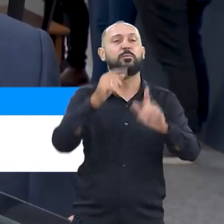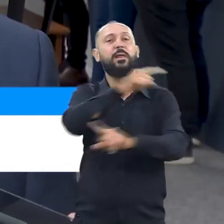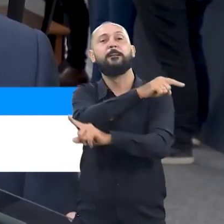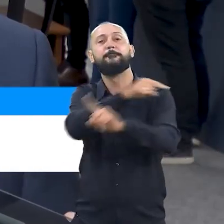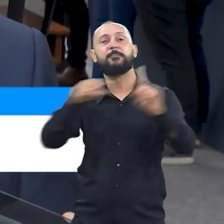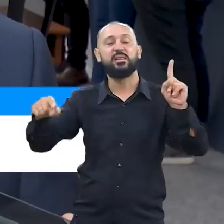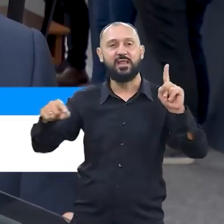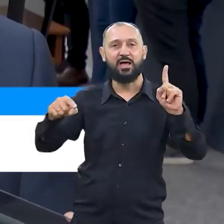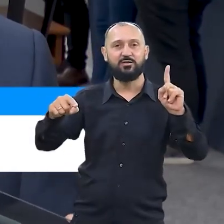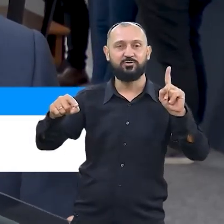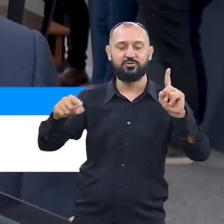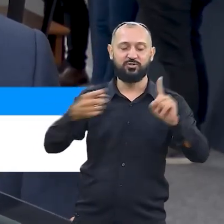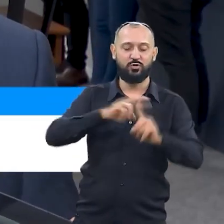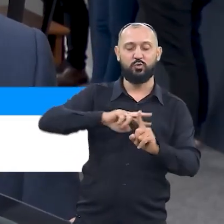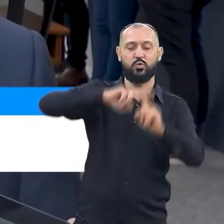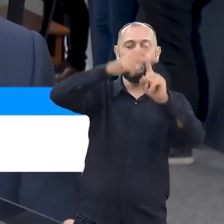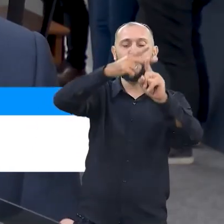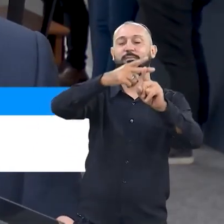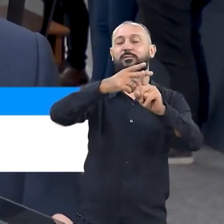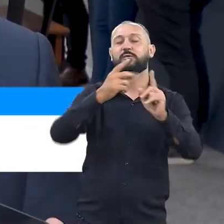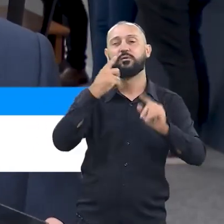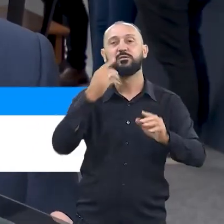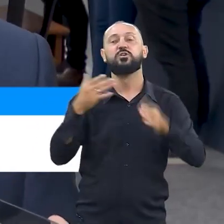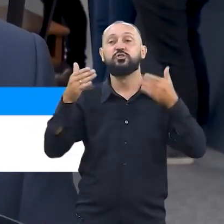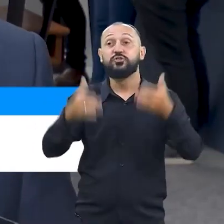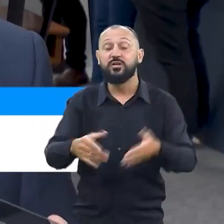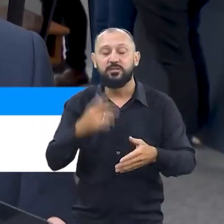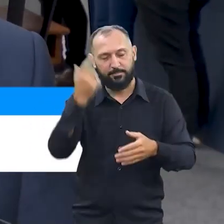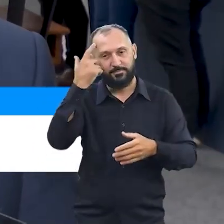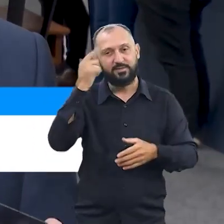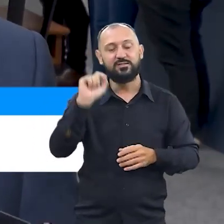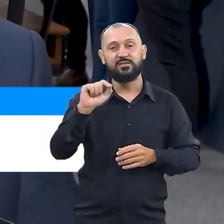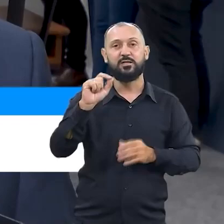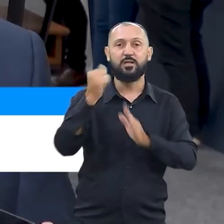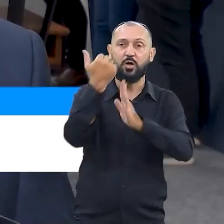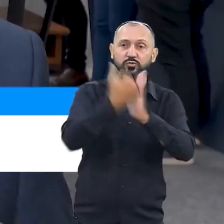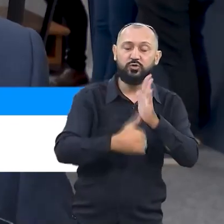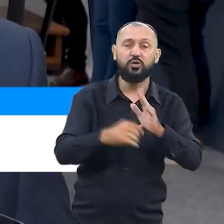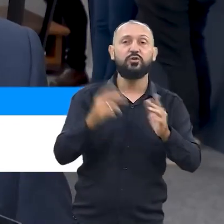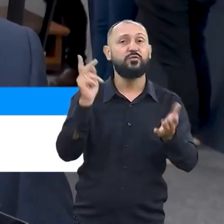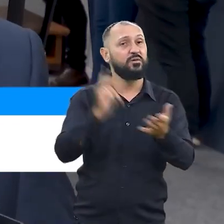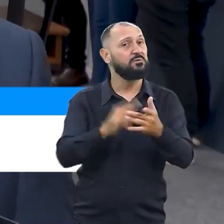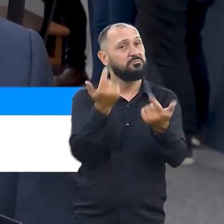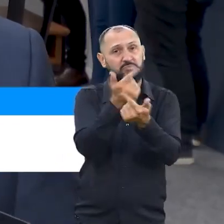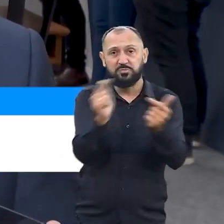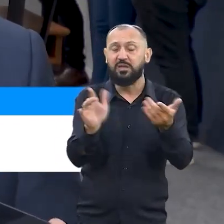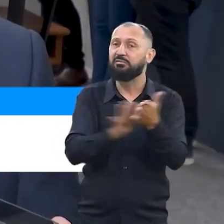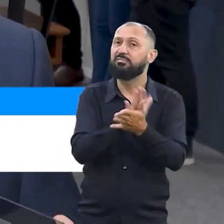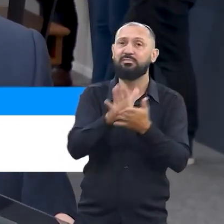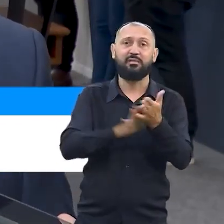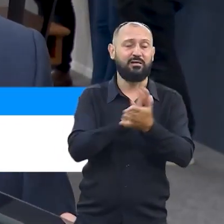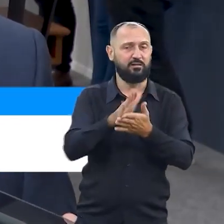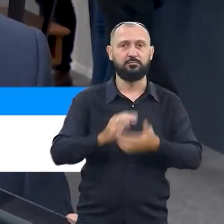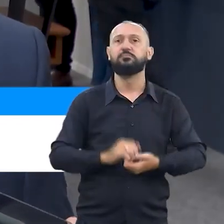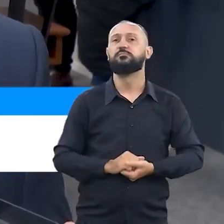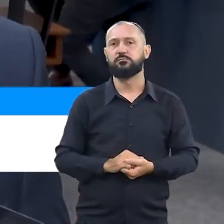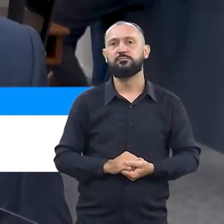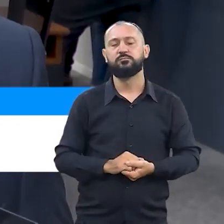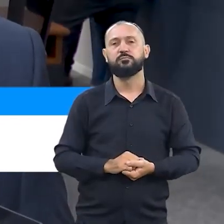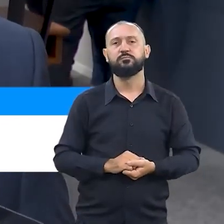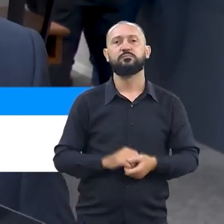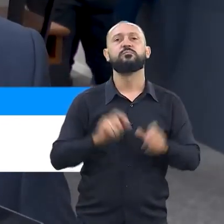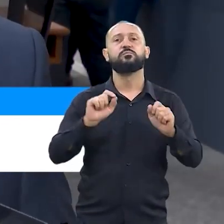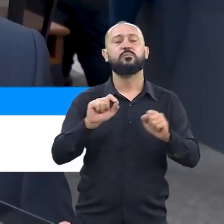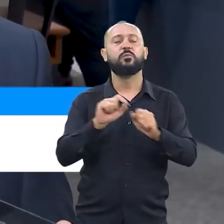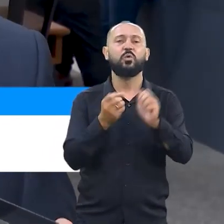Popularmente a pessoa fala assim: você está comprando tudo pela metade do dobro, né? Então, na verdade, você chega lá na loja achando que você tem um desconto e, na realidade, você não